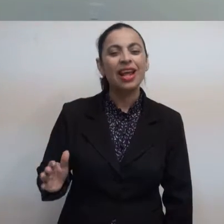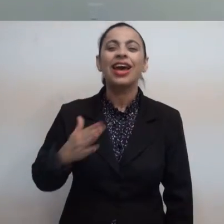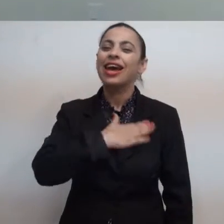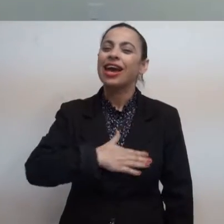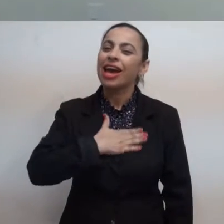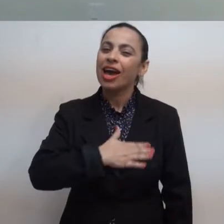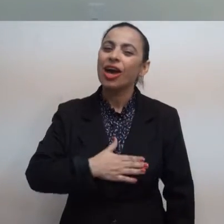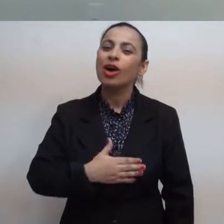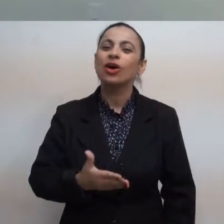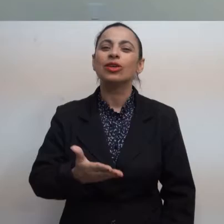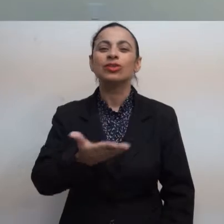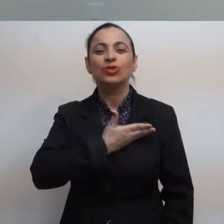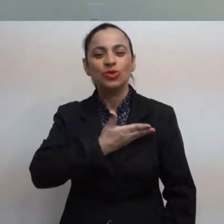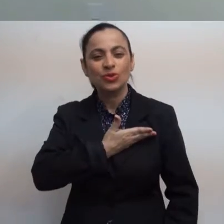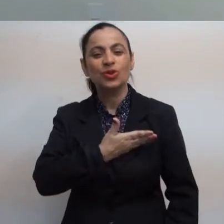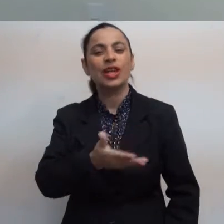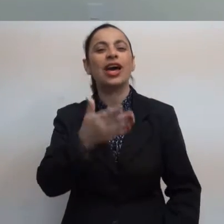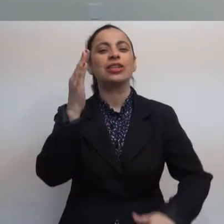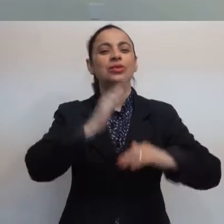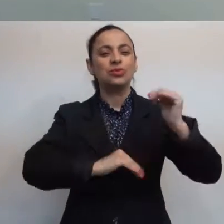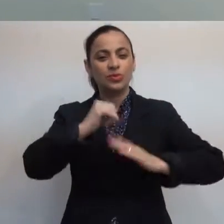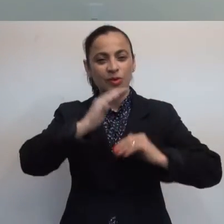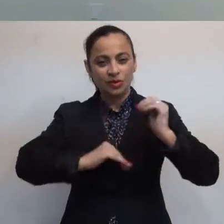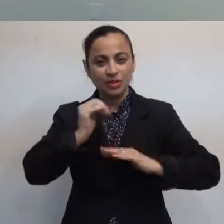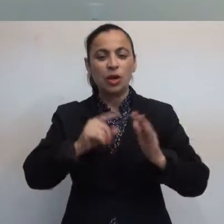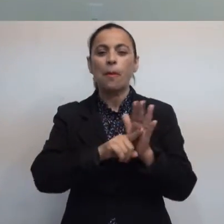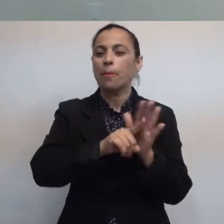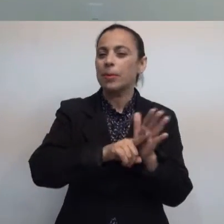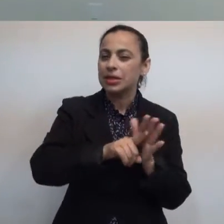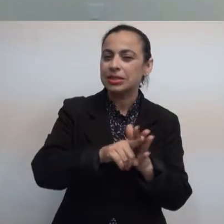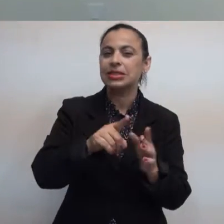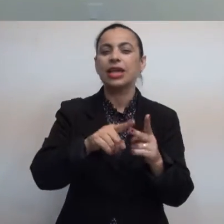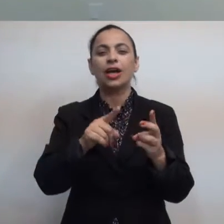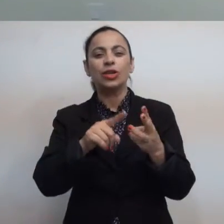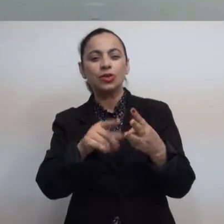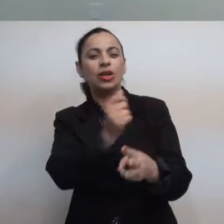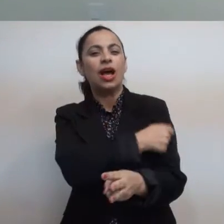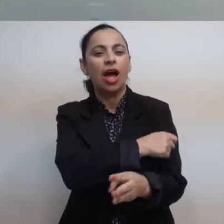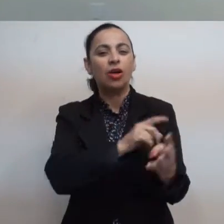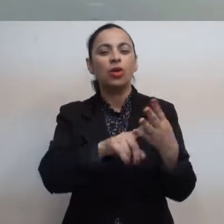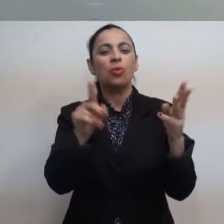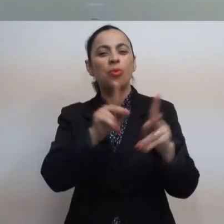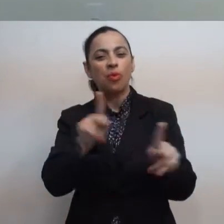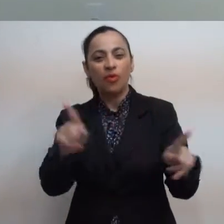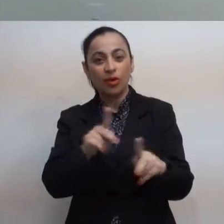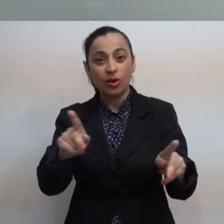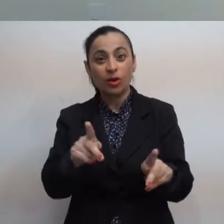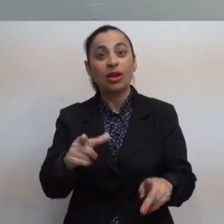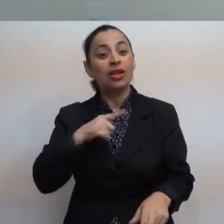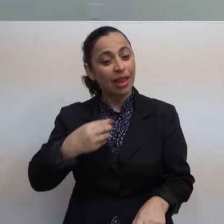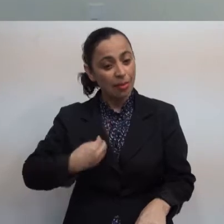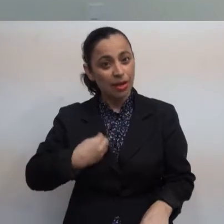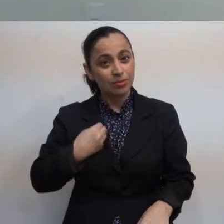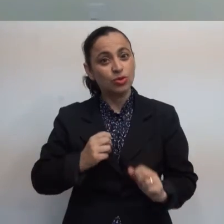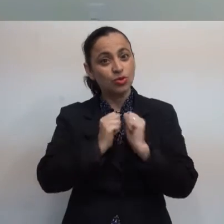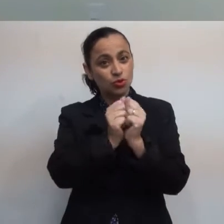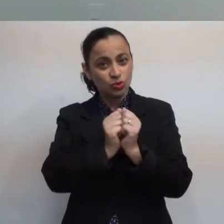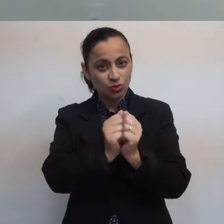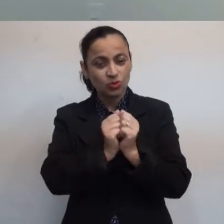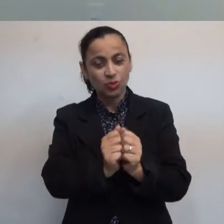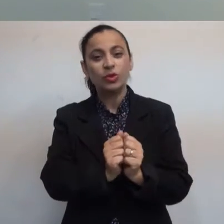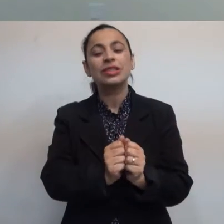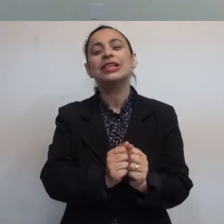Olá, caros companheiros, colegas de profissão, pesquisadores, alunos, professores que